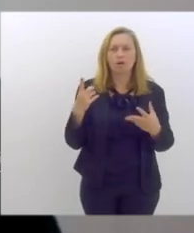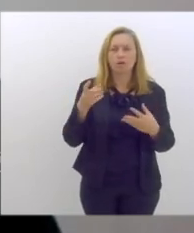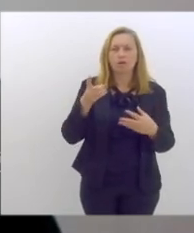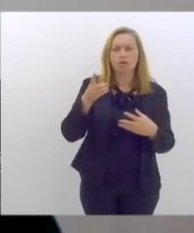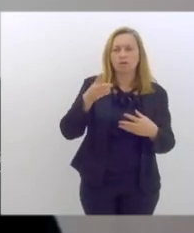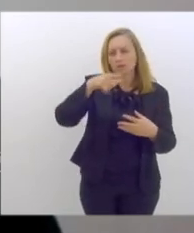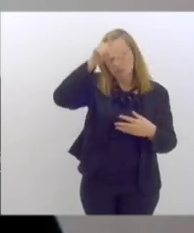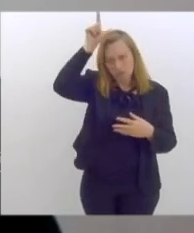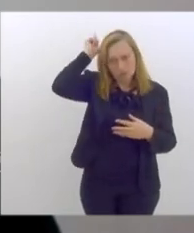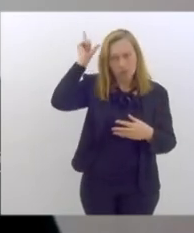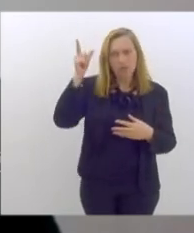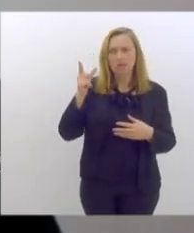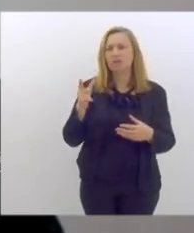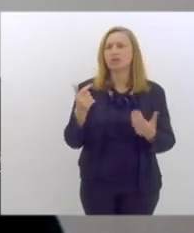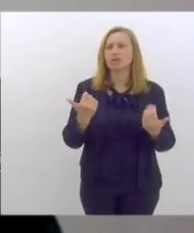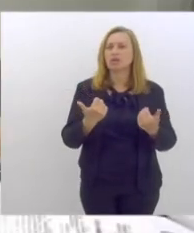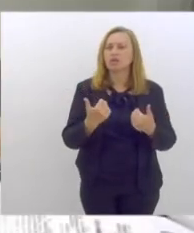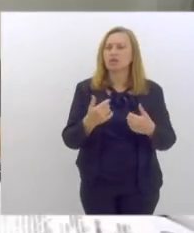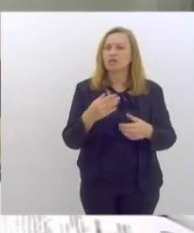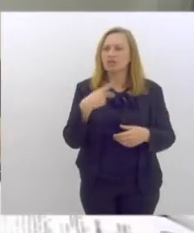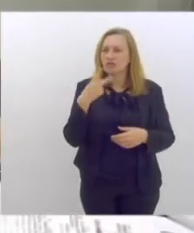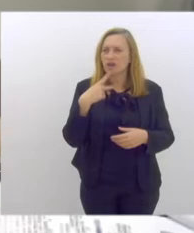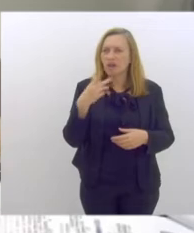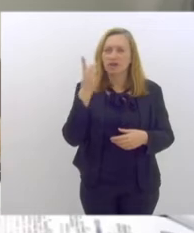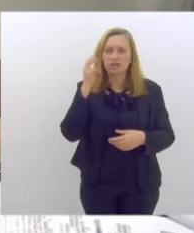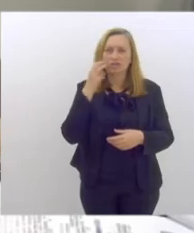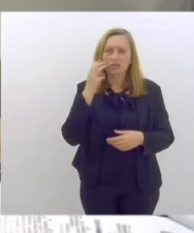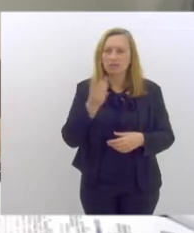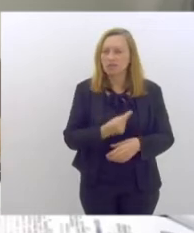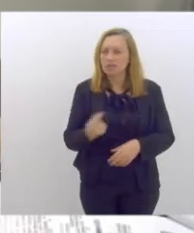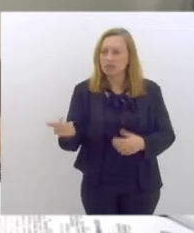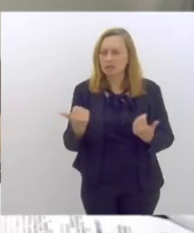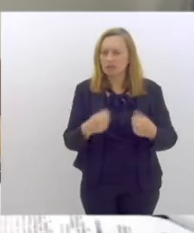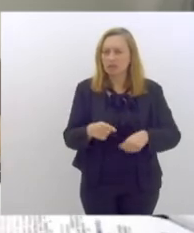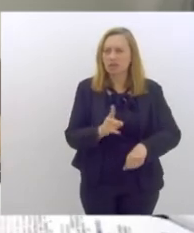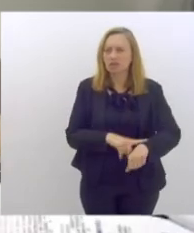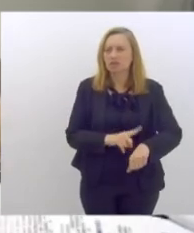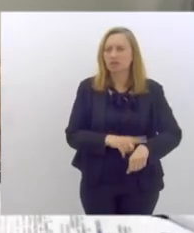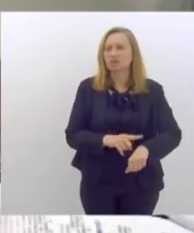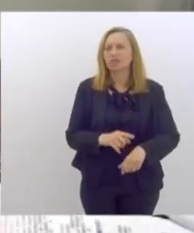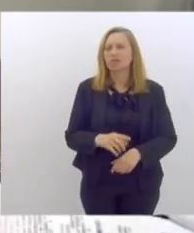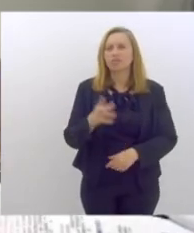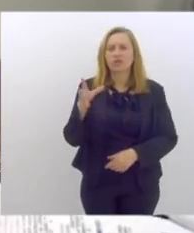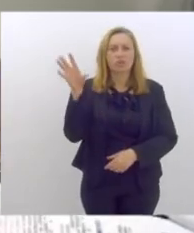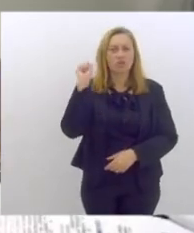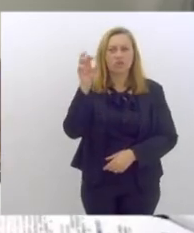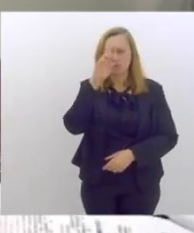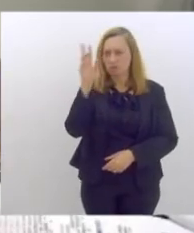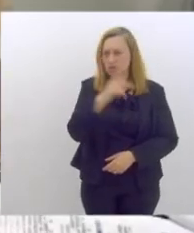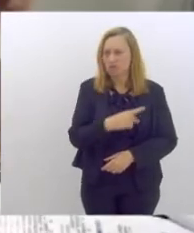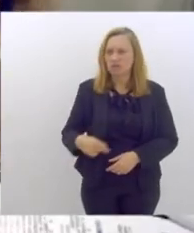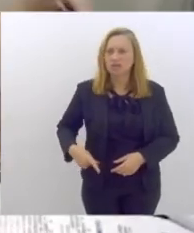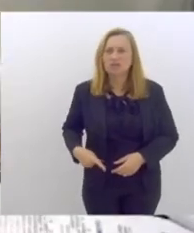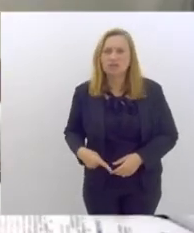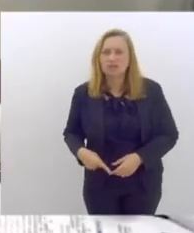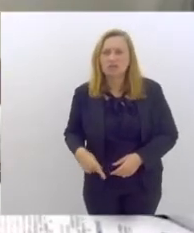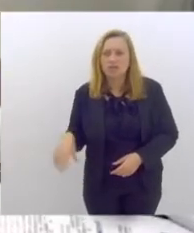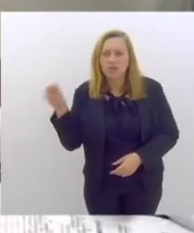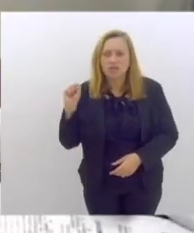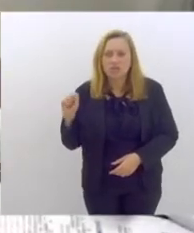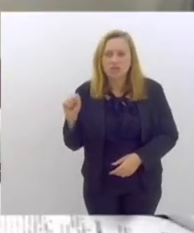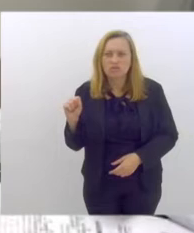precisar alô alô tá me ouvindo tá me ouvindo presidente oi tá me